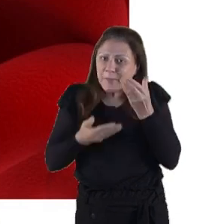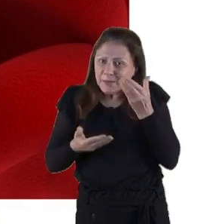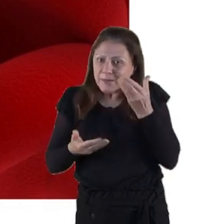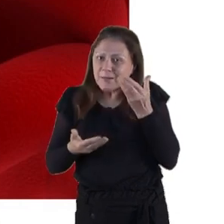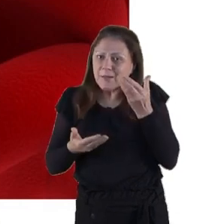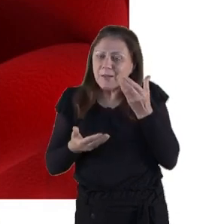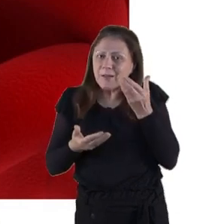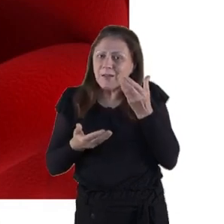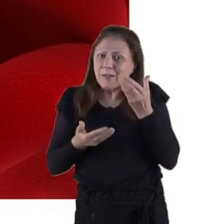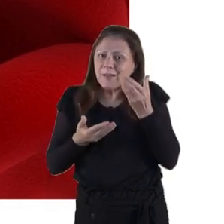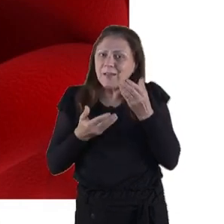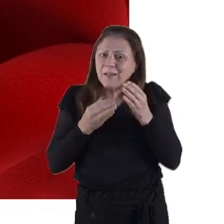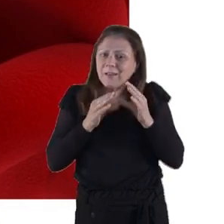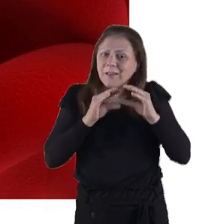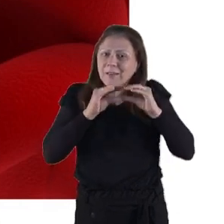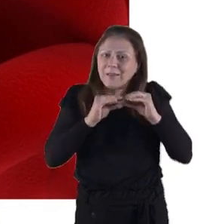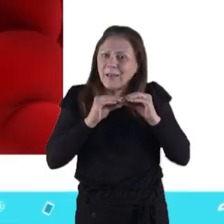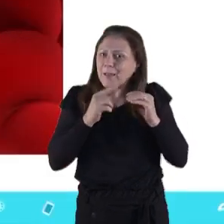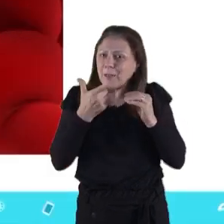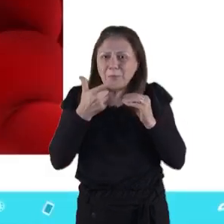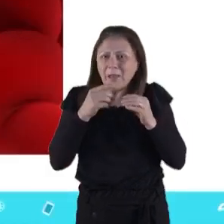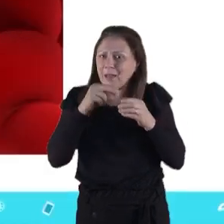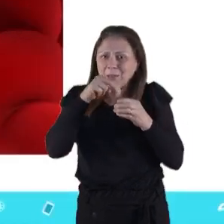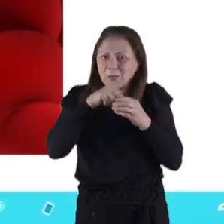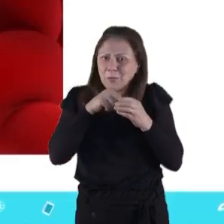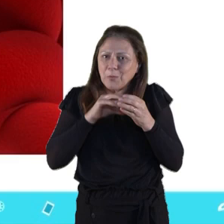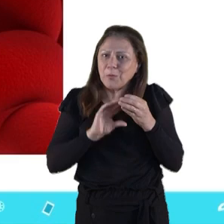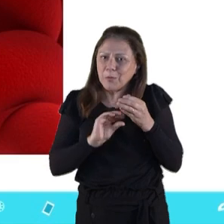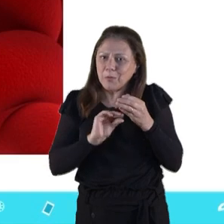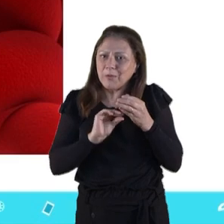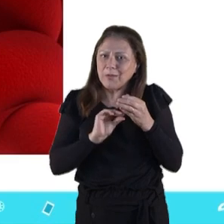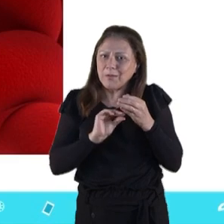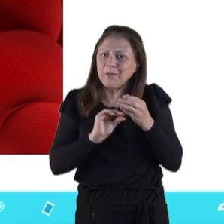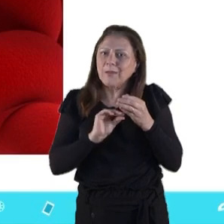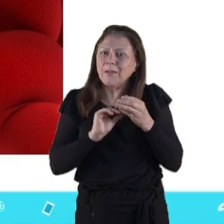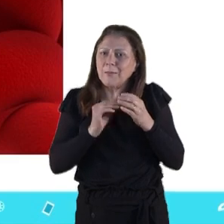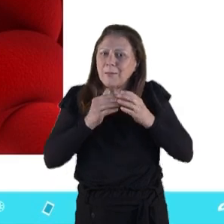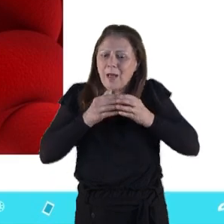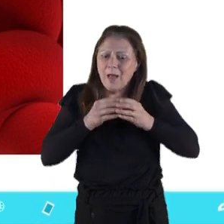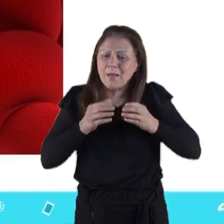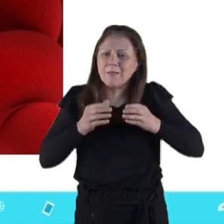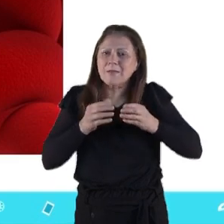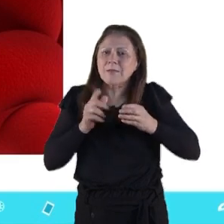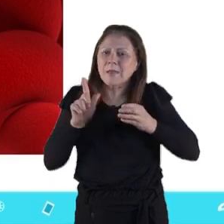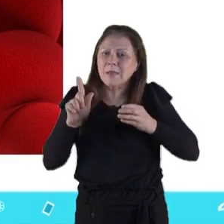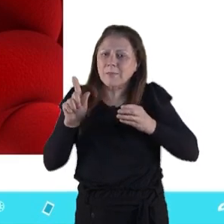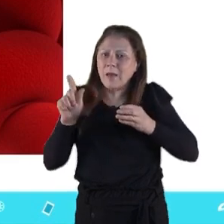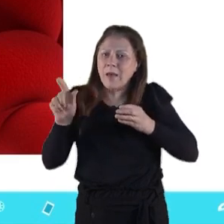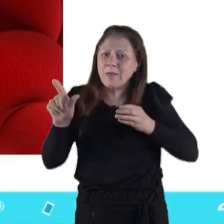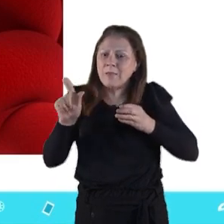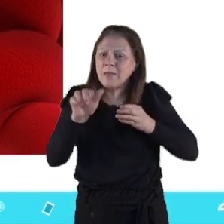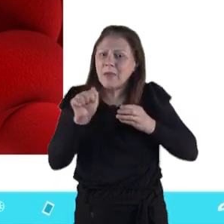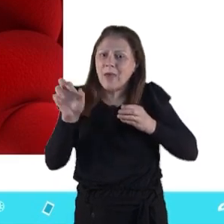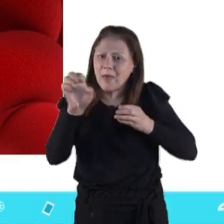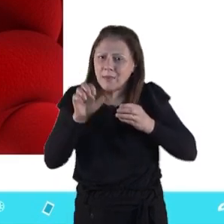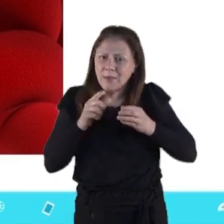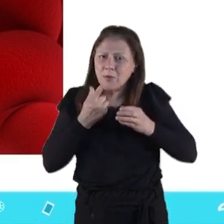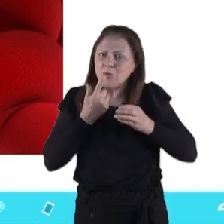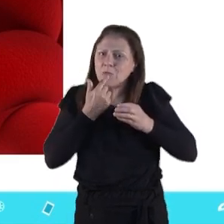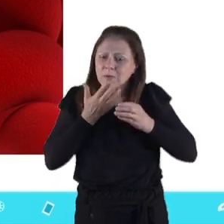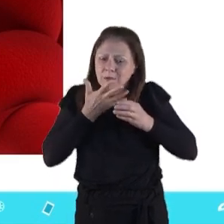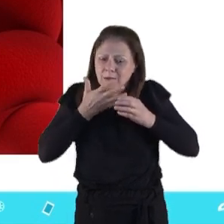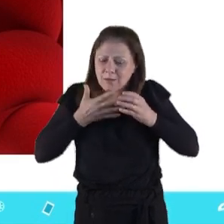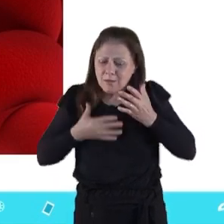da célula. Então, ela é uma célula anucleada. E com isso, ela tem mais espaço para carregar os gases pelo